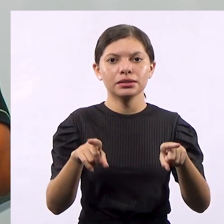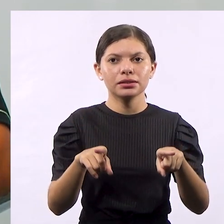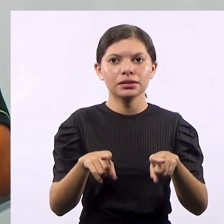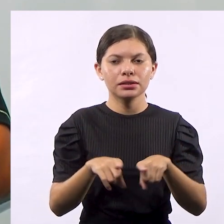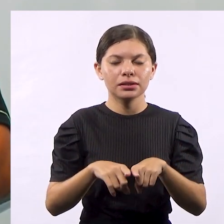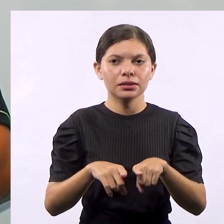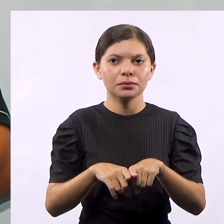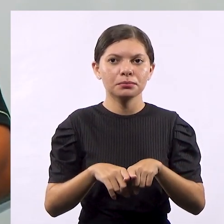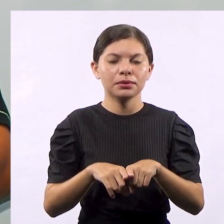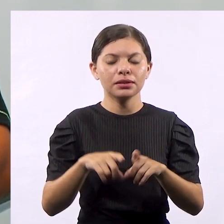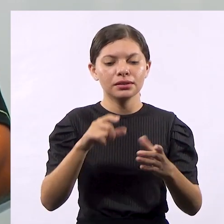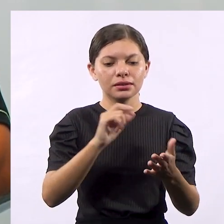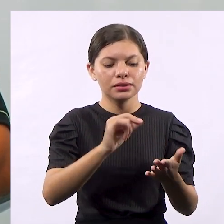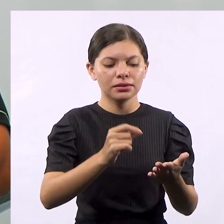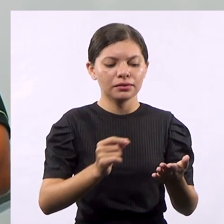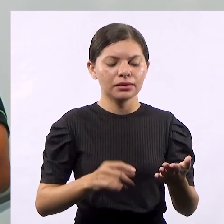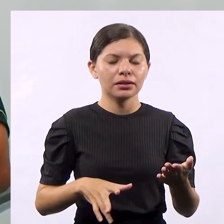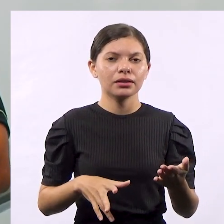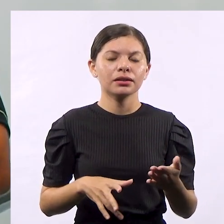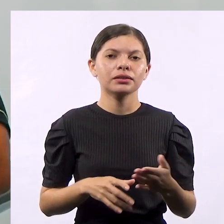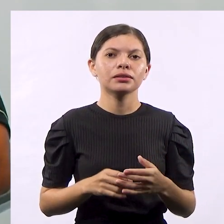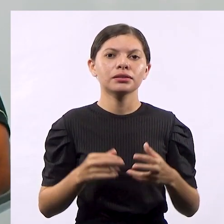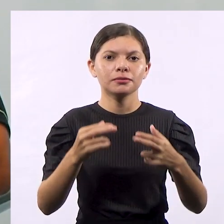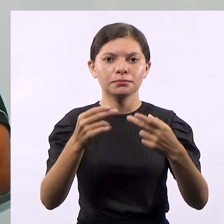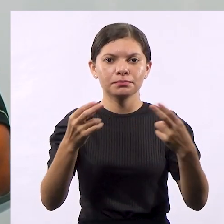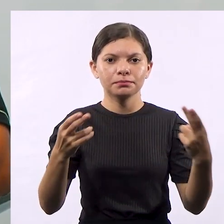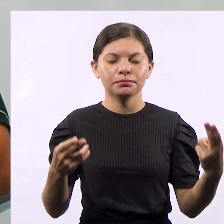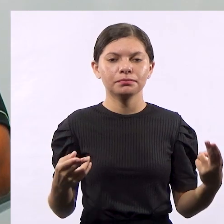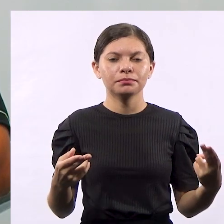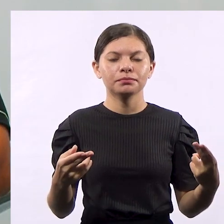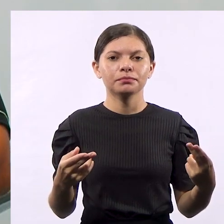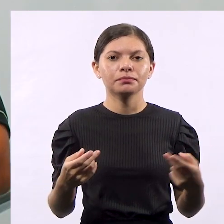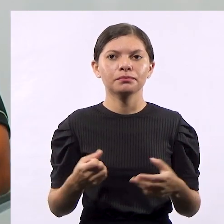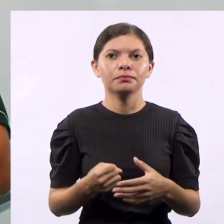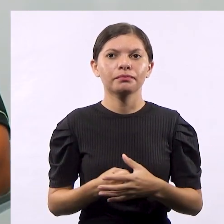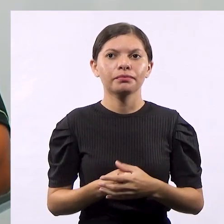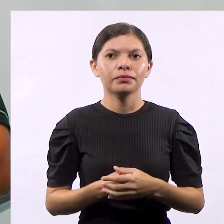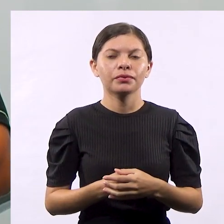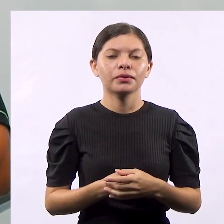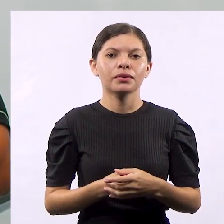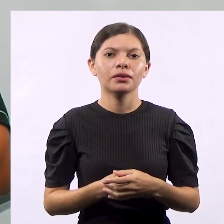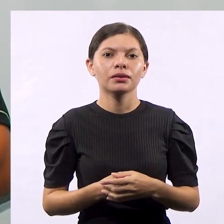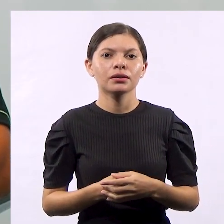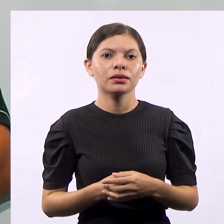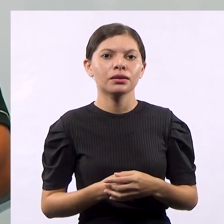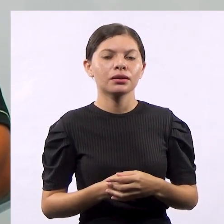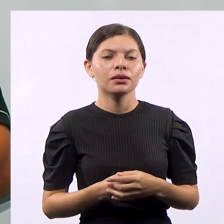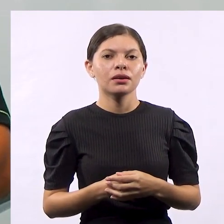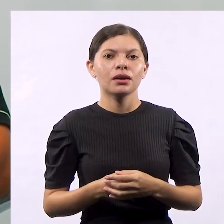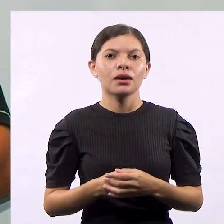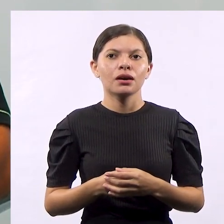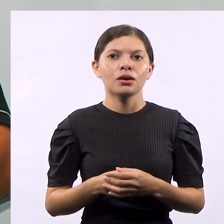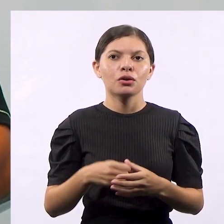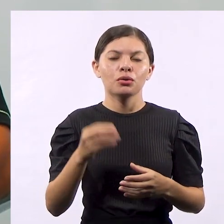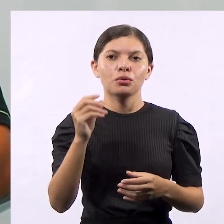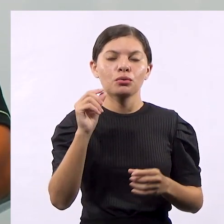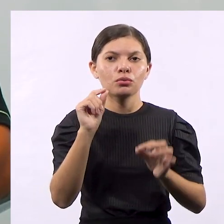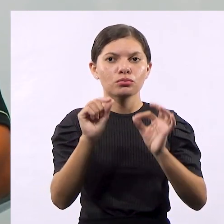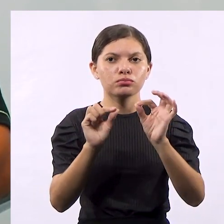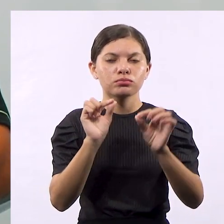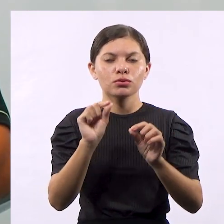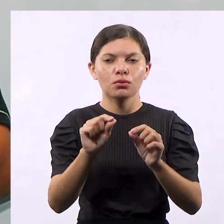pedagógicas interculturais quanto as atividades voltadas para a diversidade e para os direitos humanos elas tendem